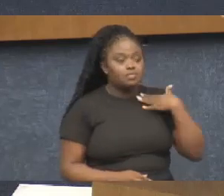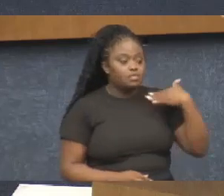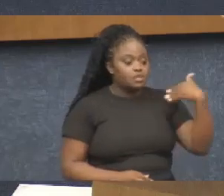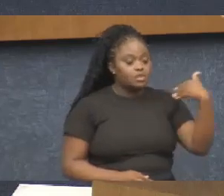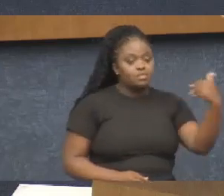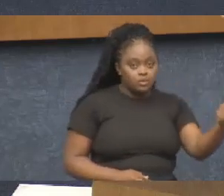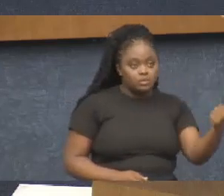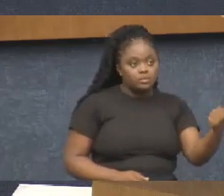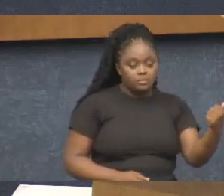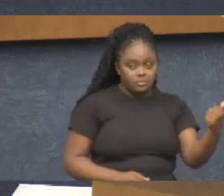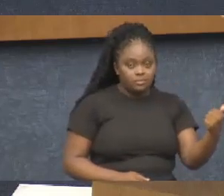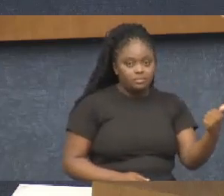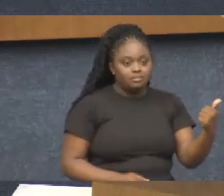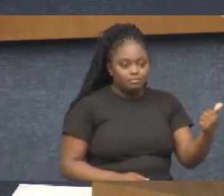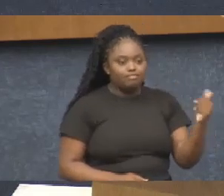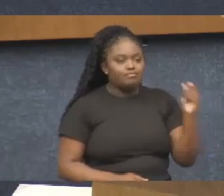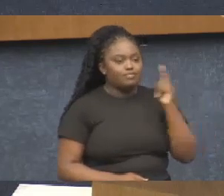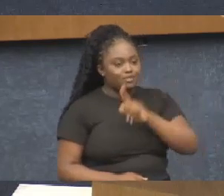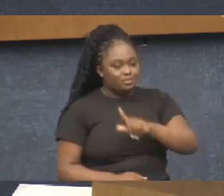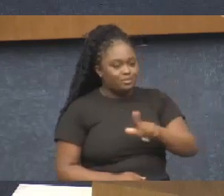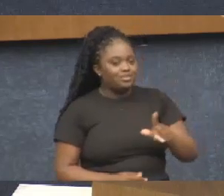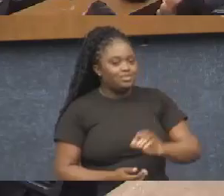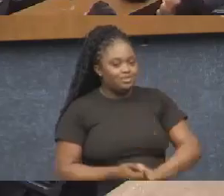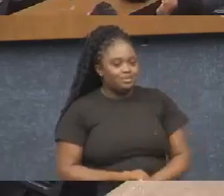Recife e pegou um peixão, hein?